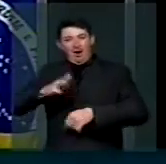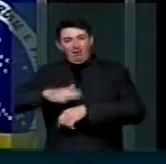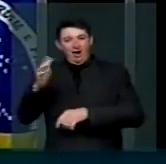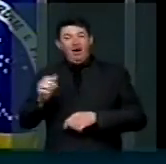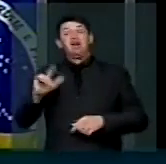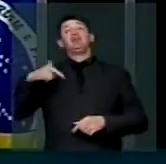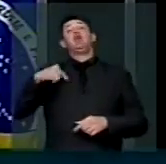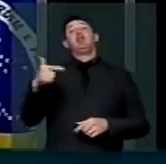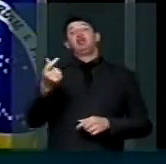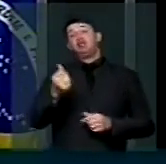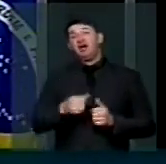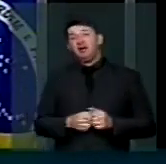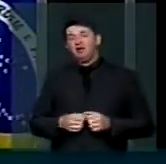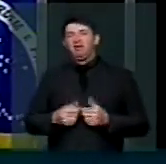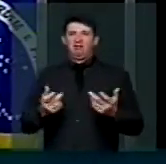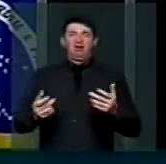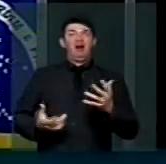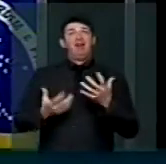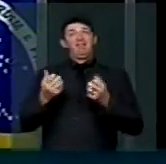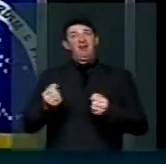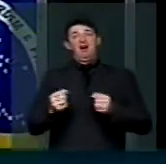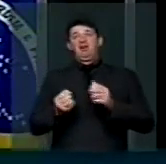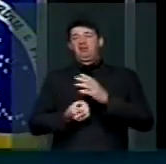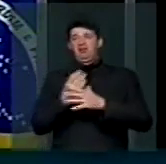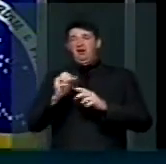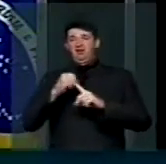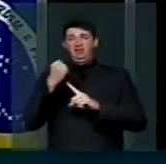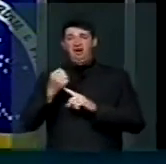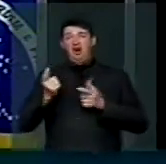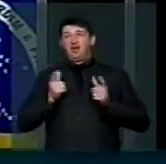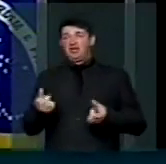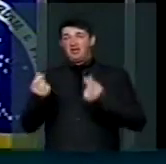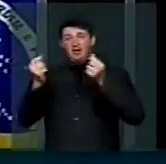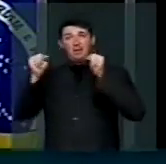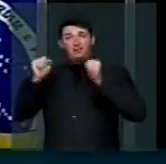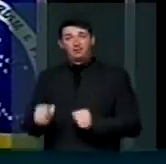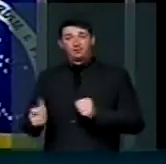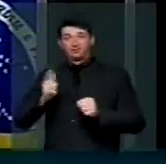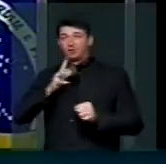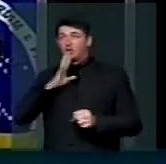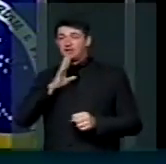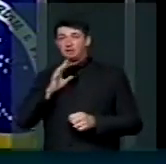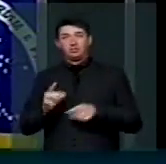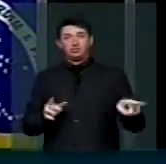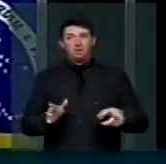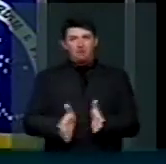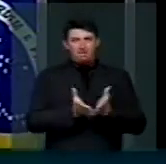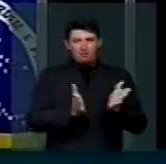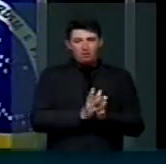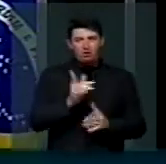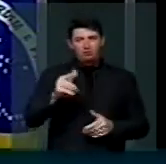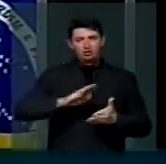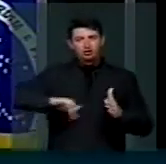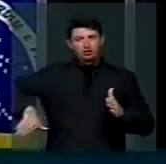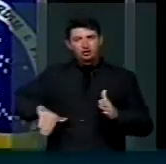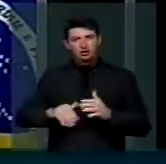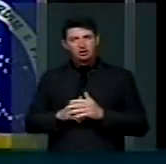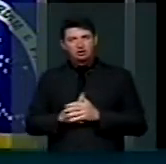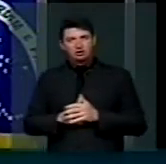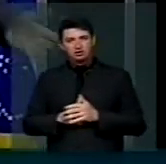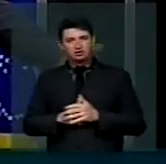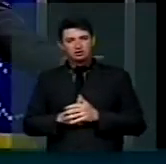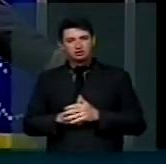se eu não tiver dinheiro? Então nós criamos uma sociedade de que os ricos podem ter conhecimento e os pobres são excluídos do